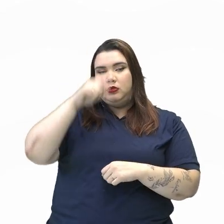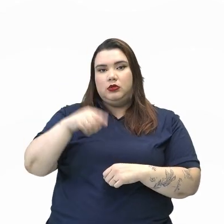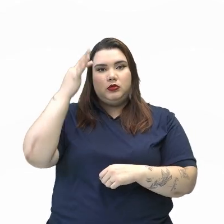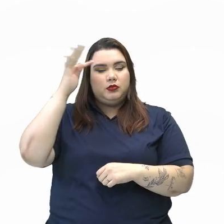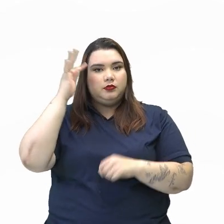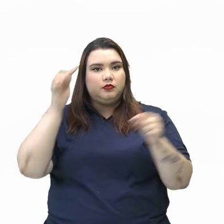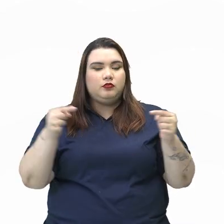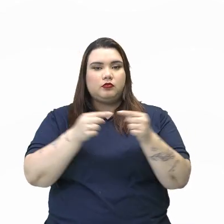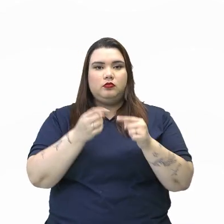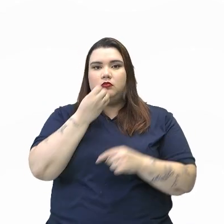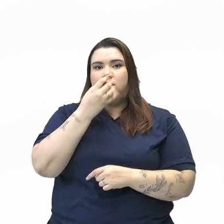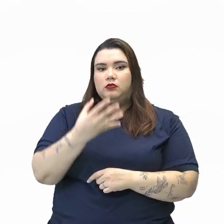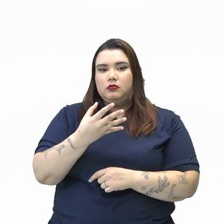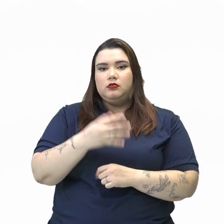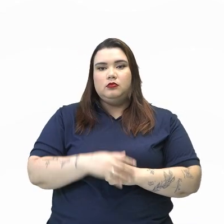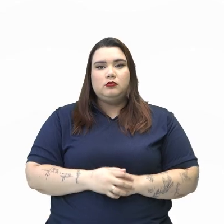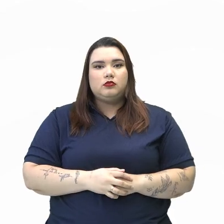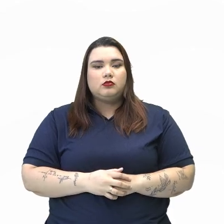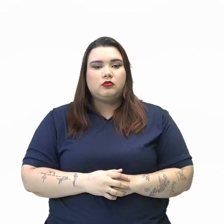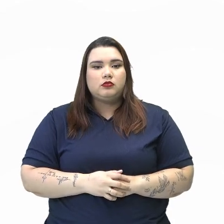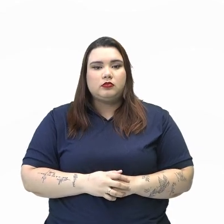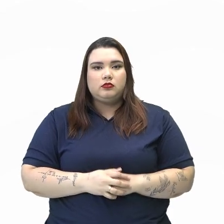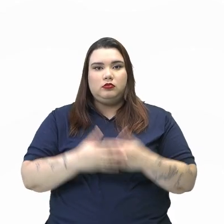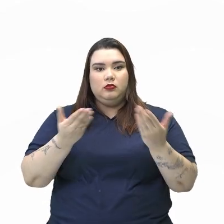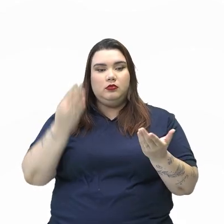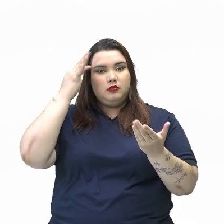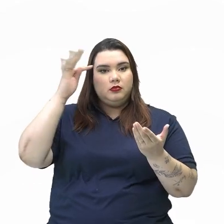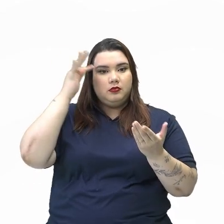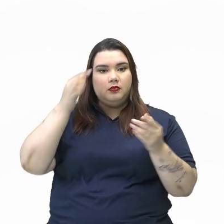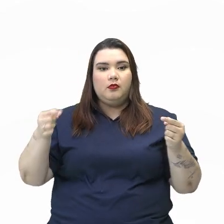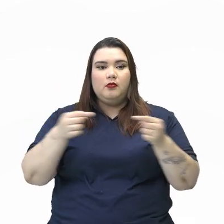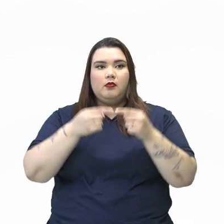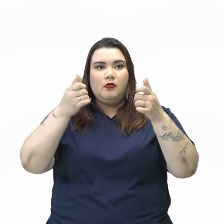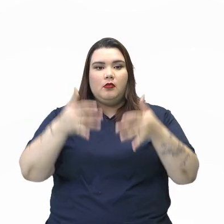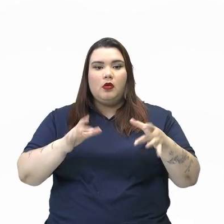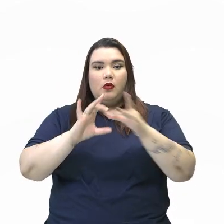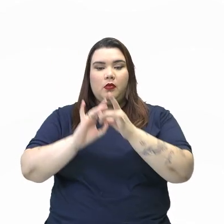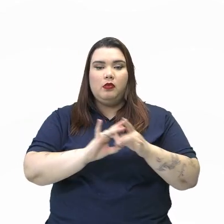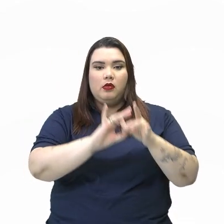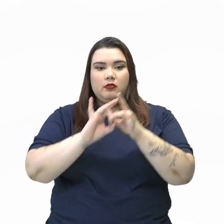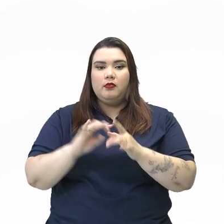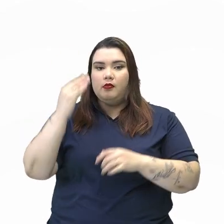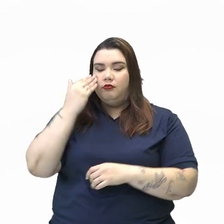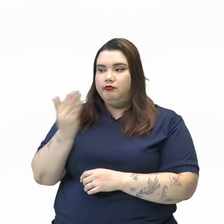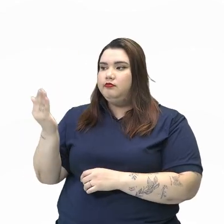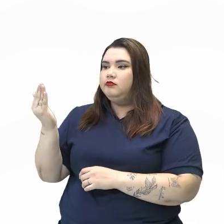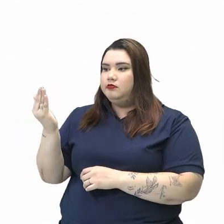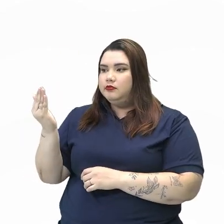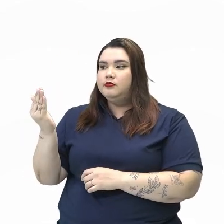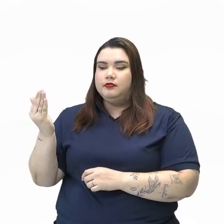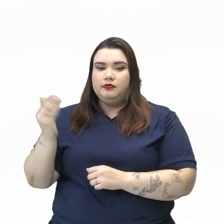que é uma teoria um pouco mais recente. Né? A teoria sintética ela trata-se aí da união da